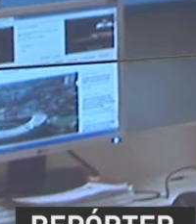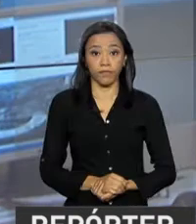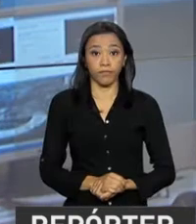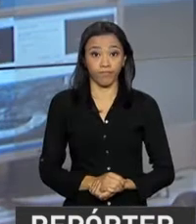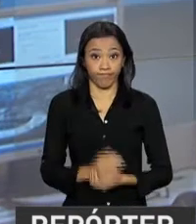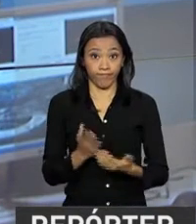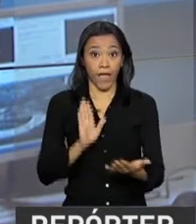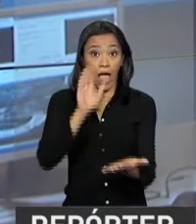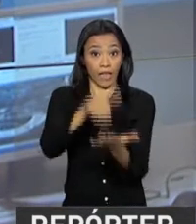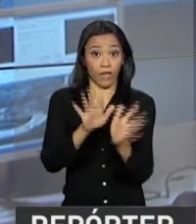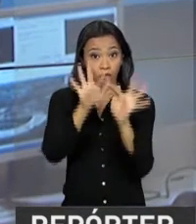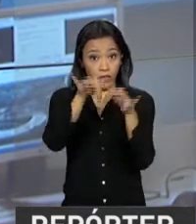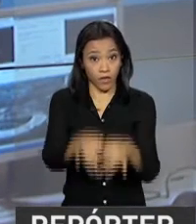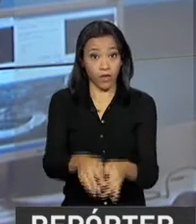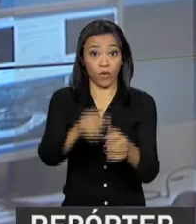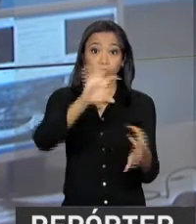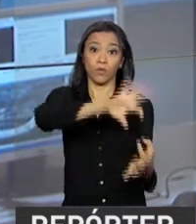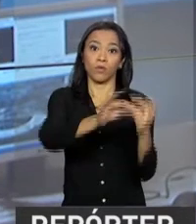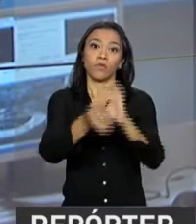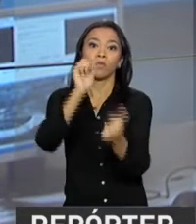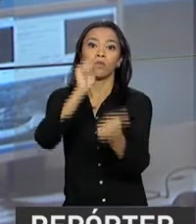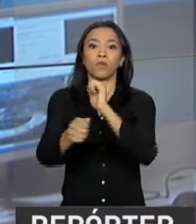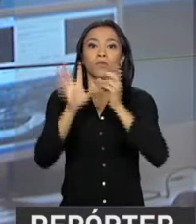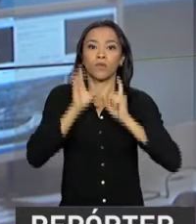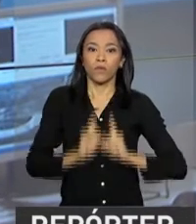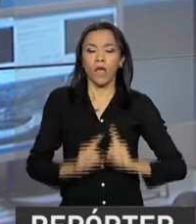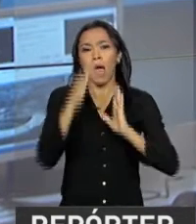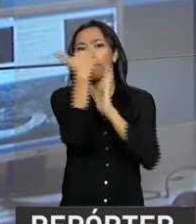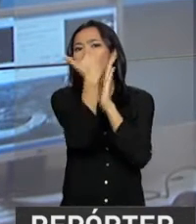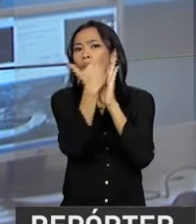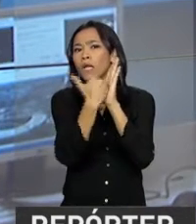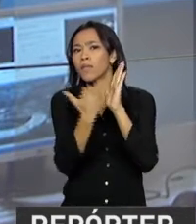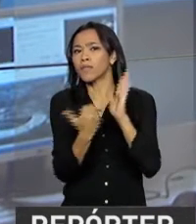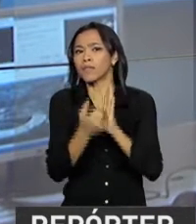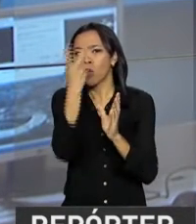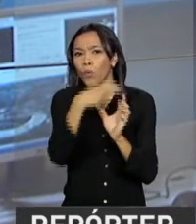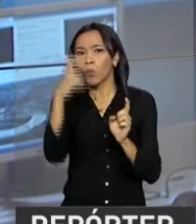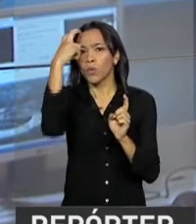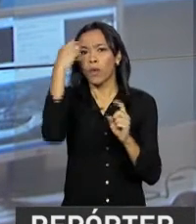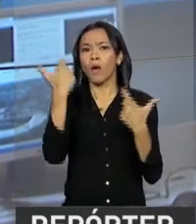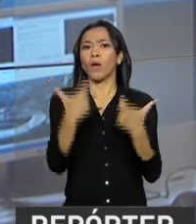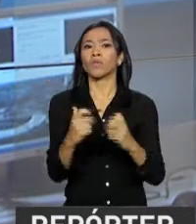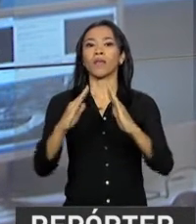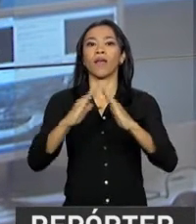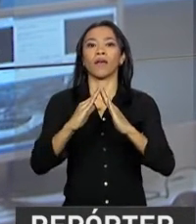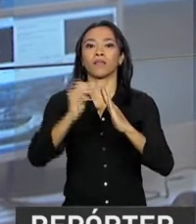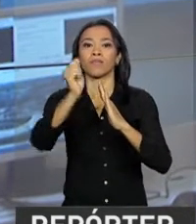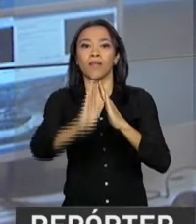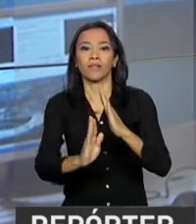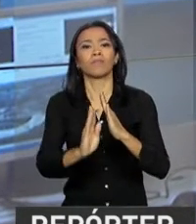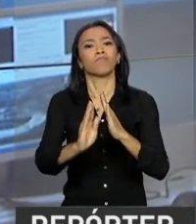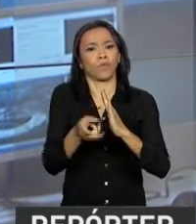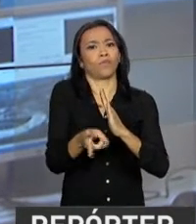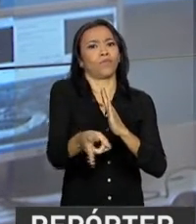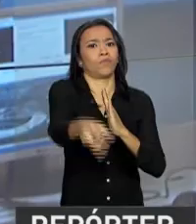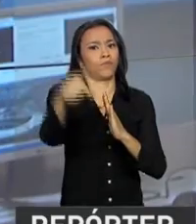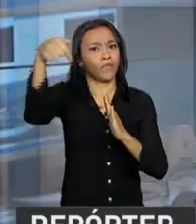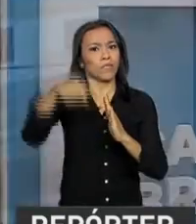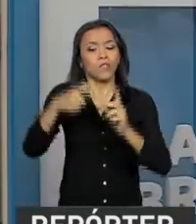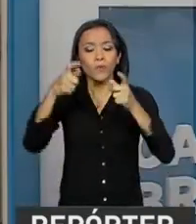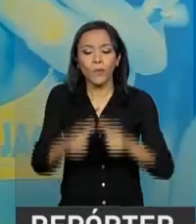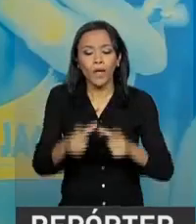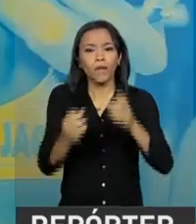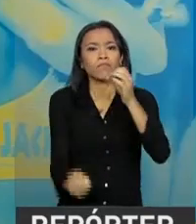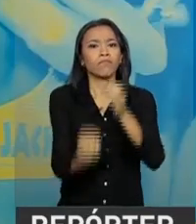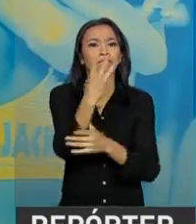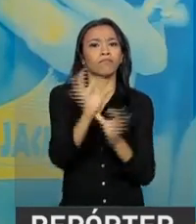E até o final dos Jogos Paralímpicos, a programação cultural lá na Casa Brasil, no Rio de Janeiro, segue intensa. O espaço, criado